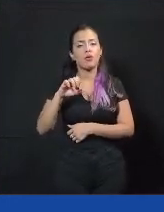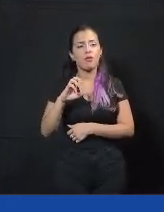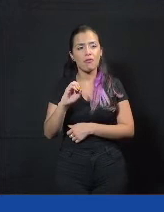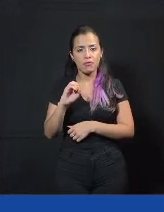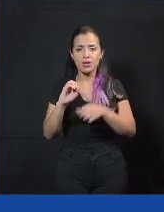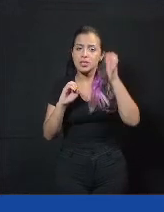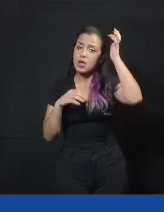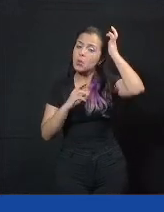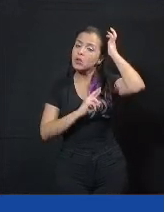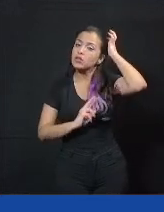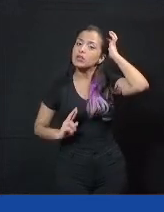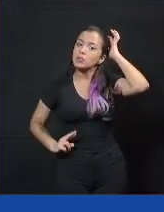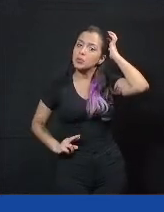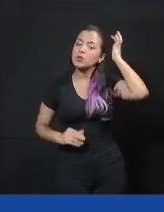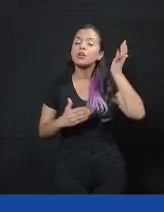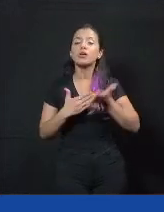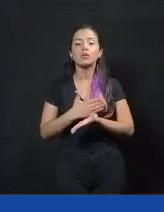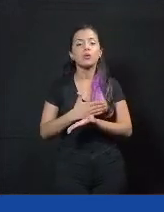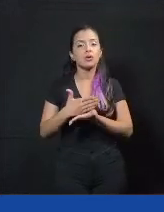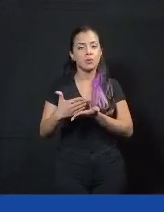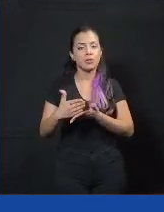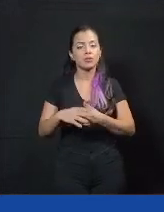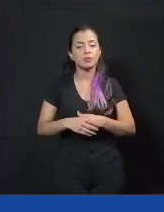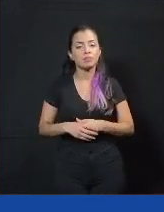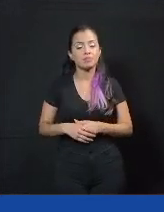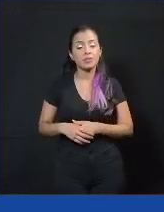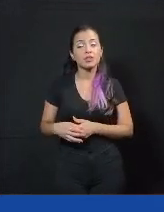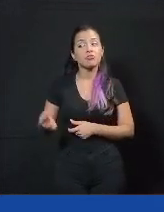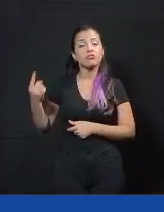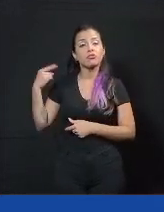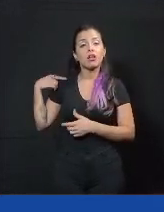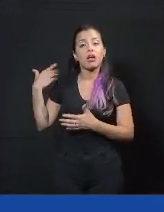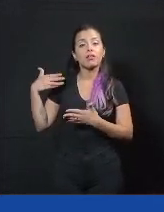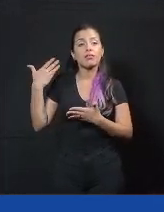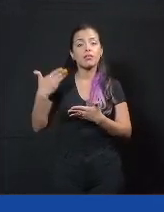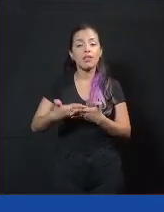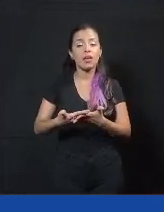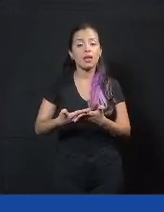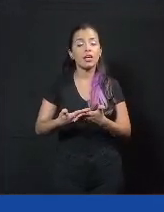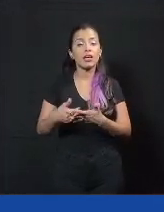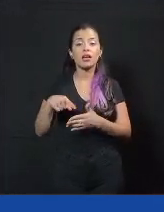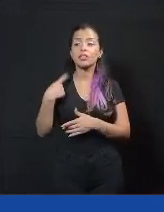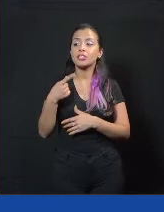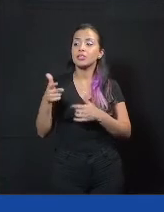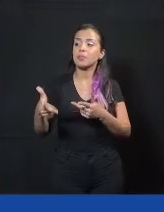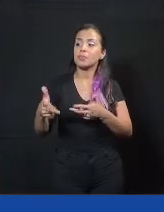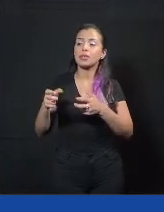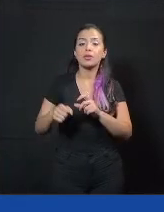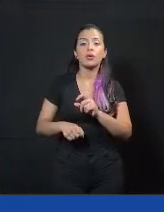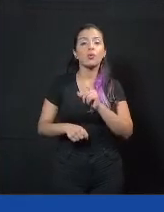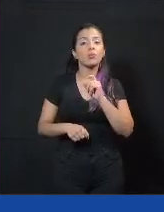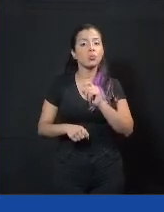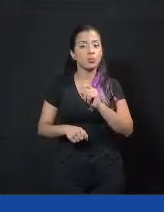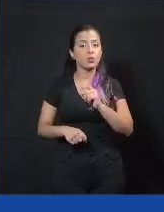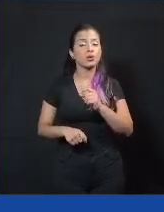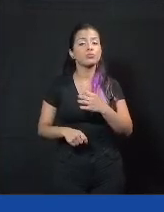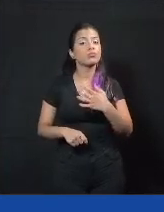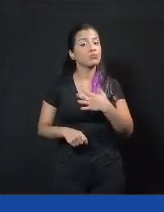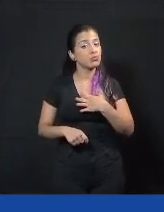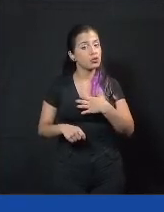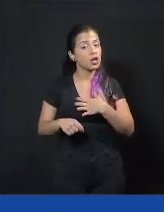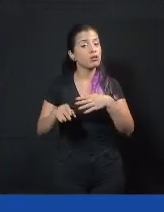se instala no Brasil. De lá para cá, o que é que temos visto? Uma acentuação desse nível de